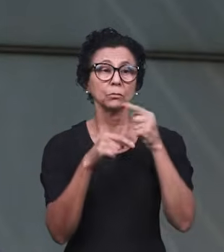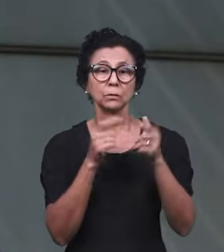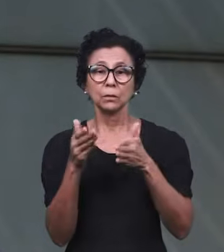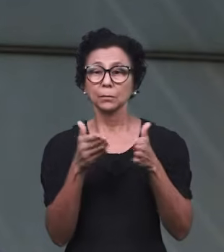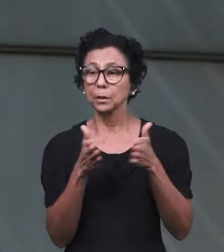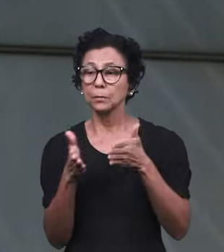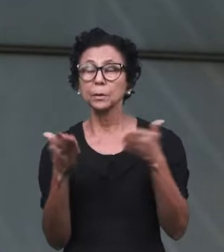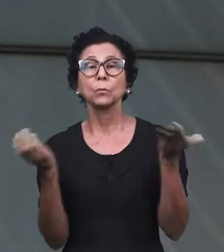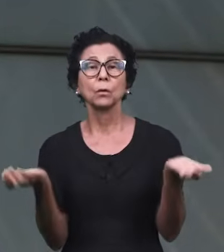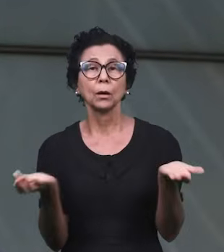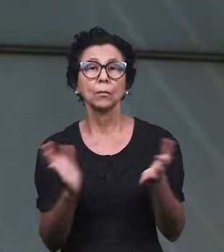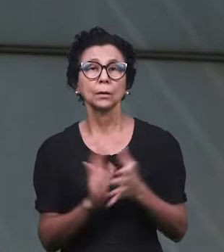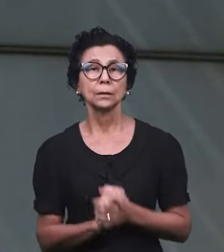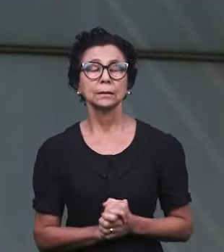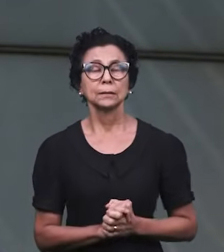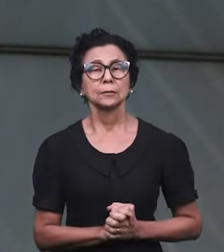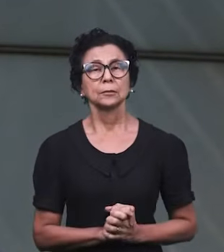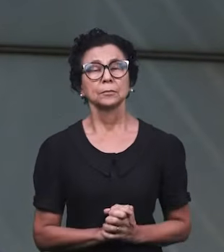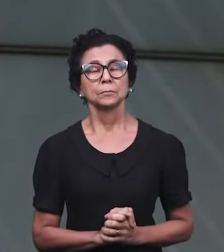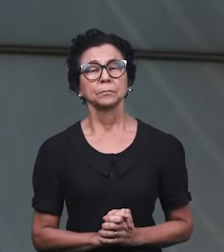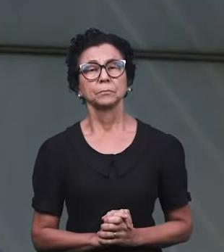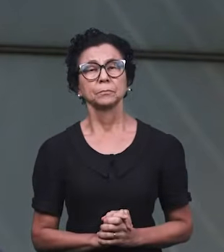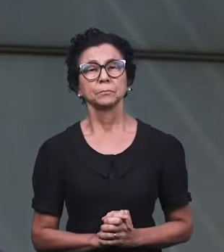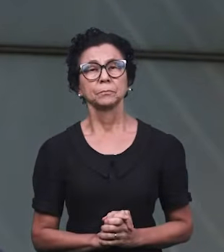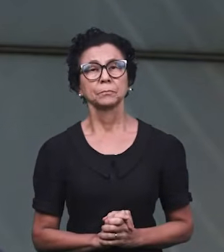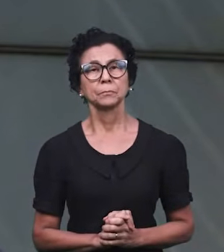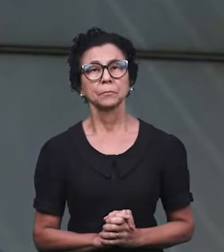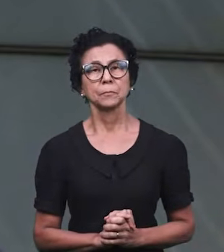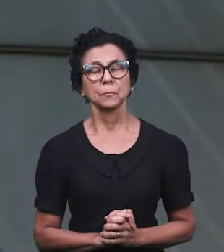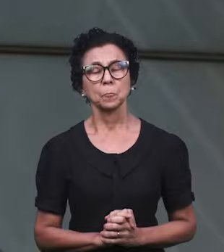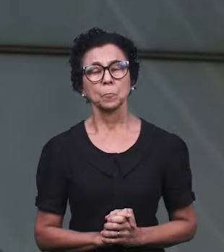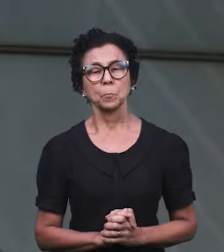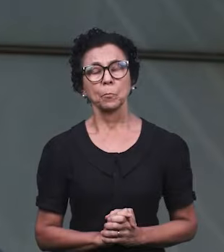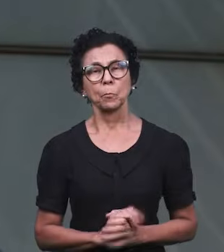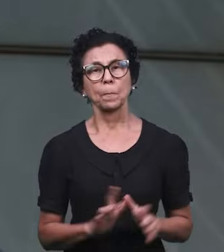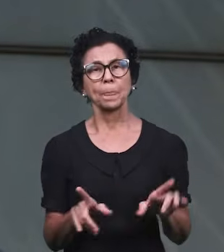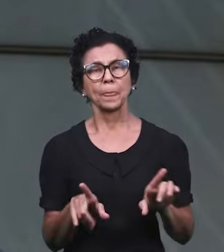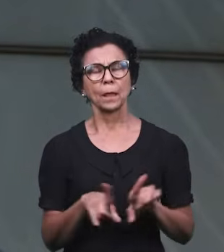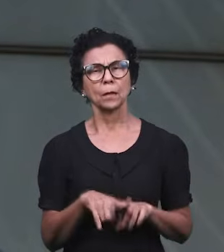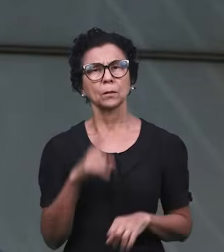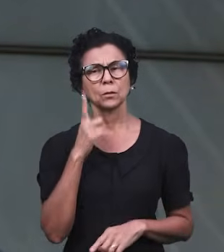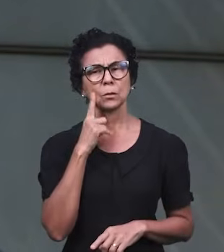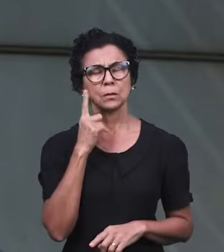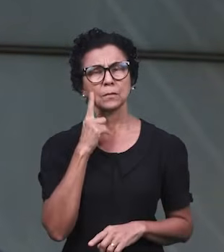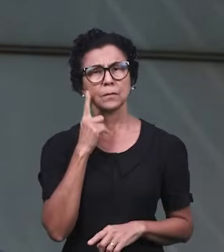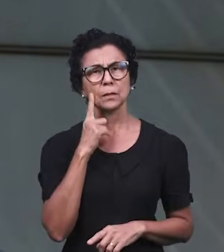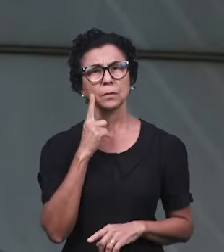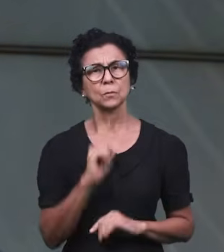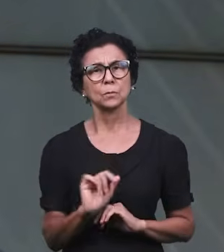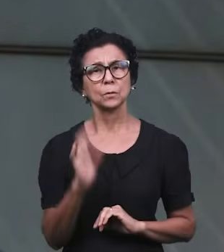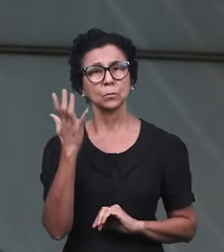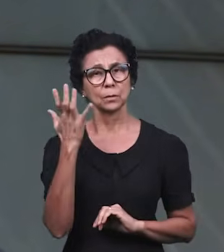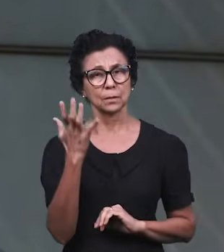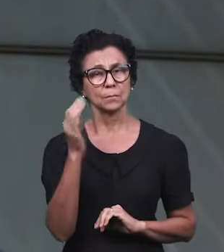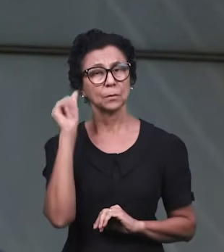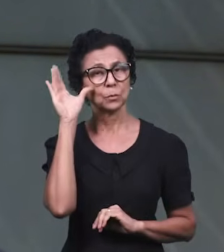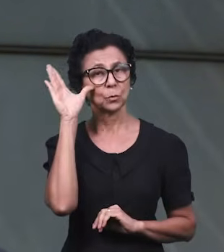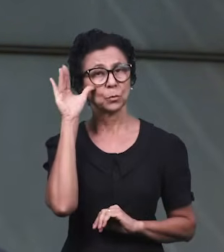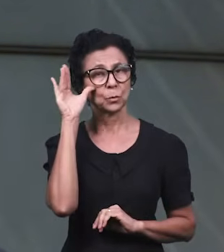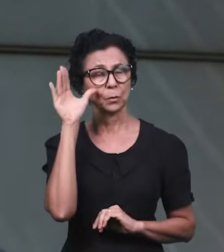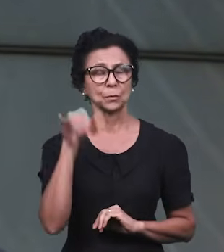precisou de ter a interferência humana, onde nós vemos aqui muitas situações curiosas. Por